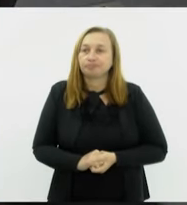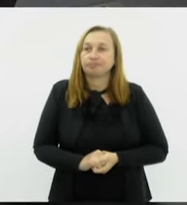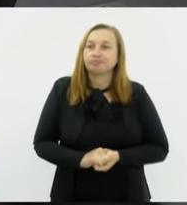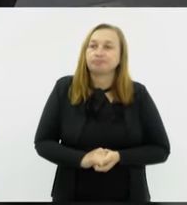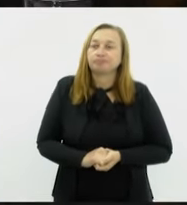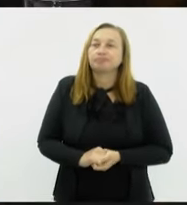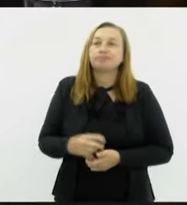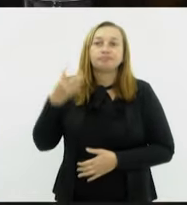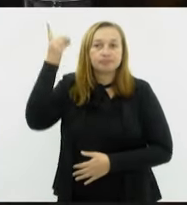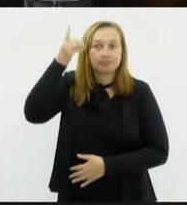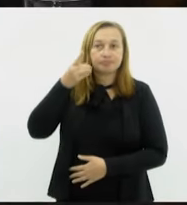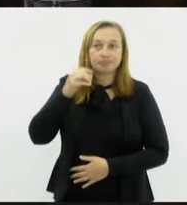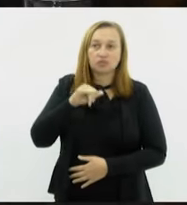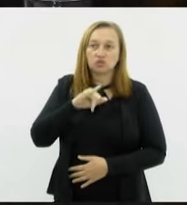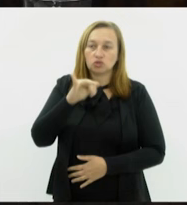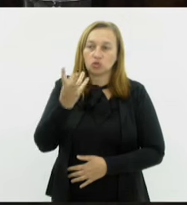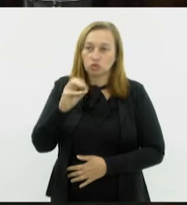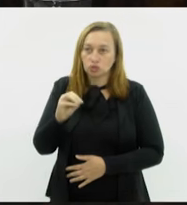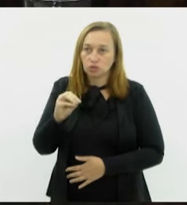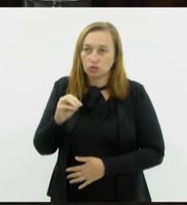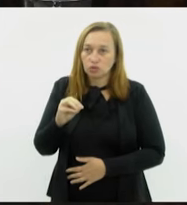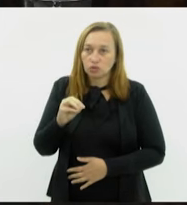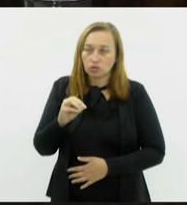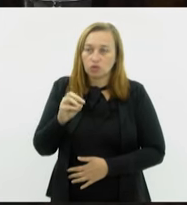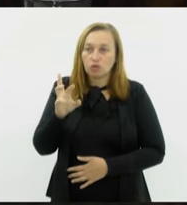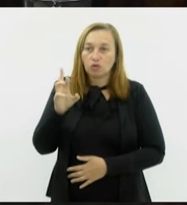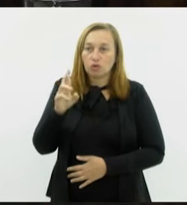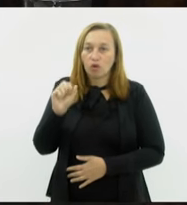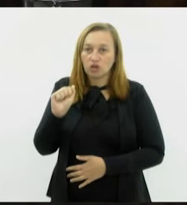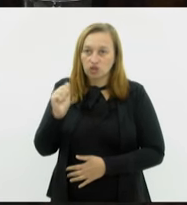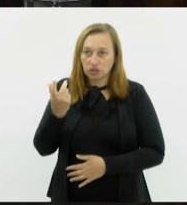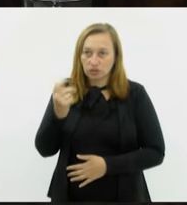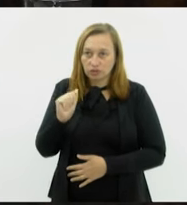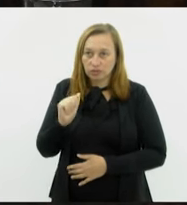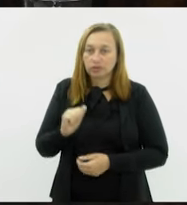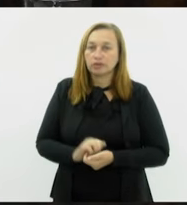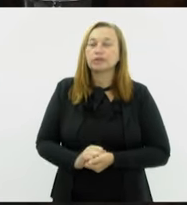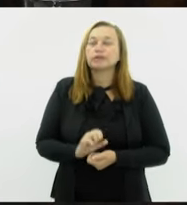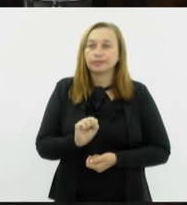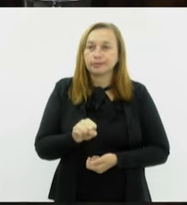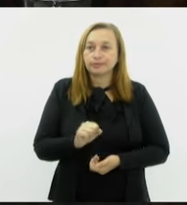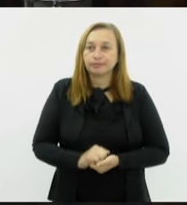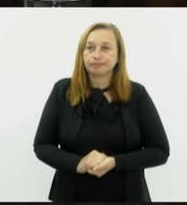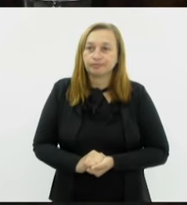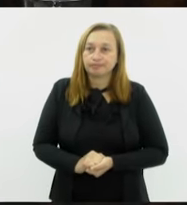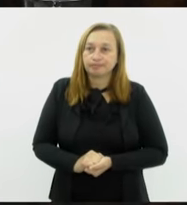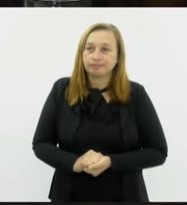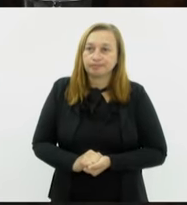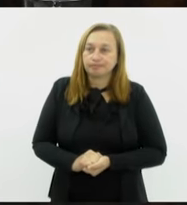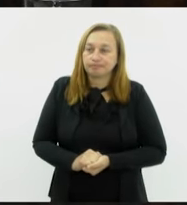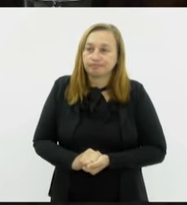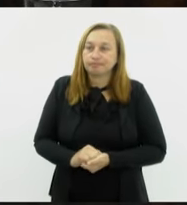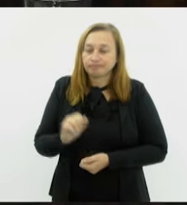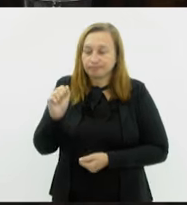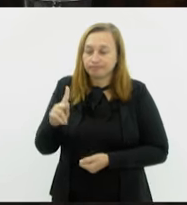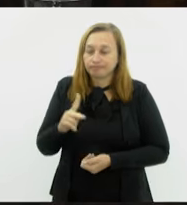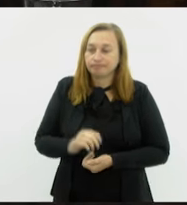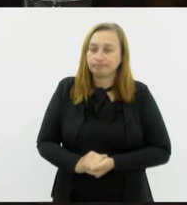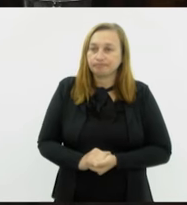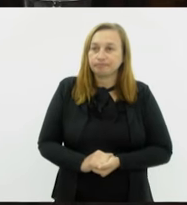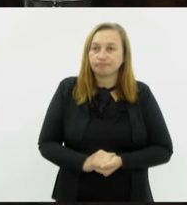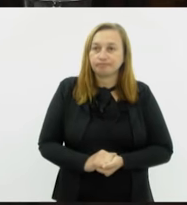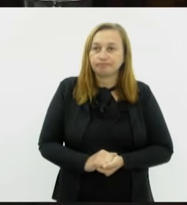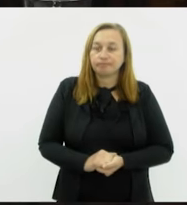O deputado Júlio Lopes. Júlio Rocha. Júlio Rocha. Isso. Ok, logo